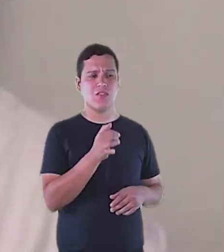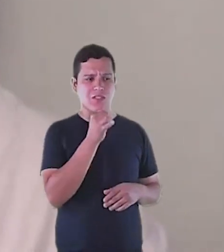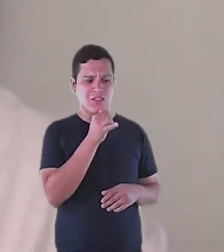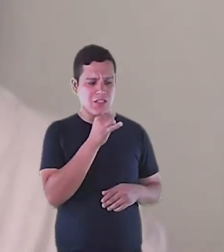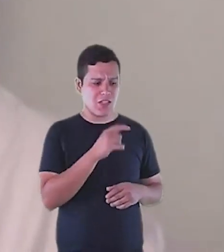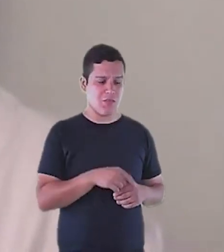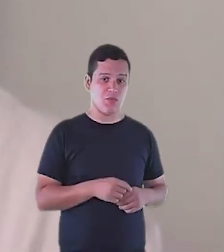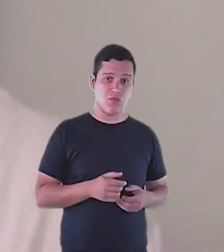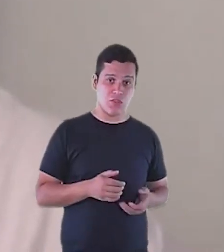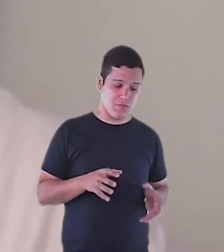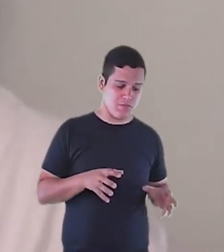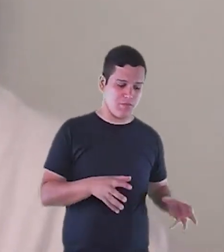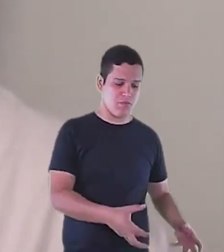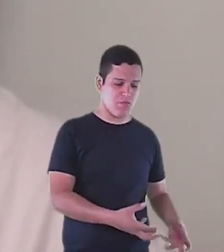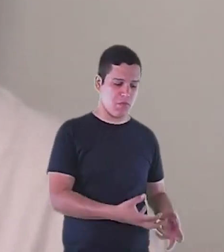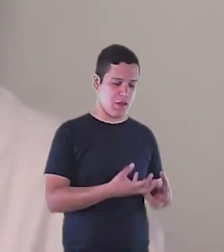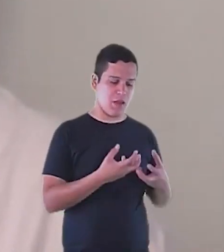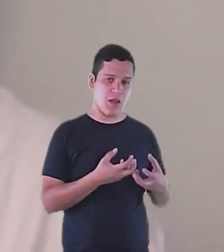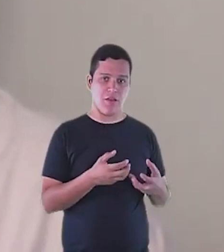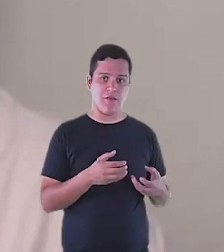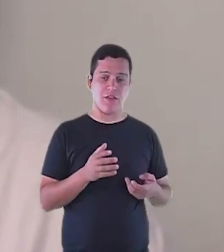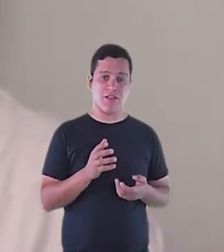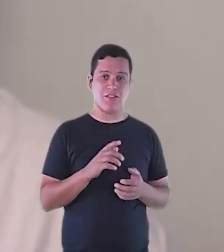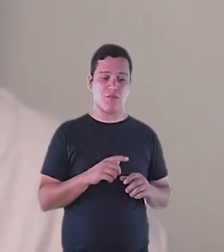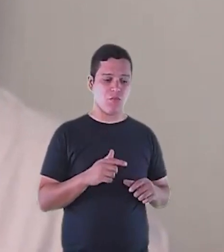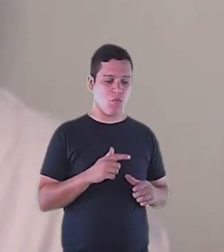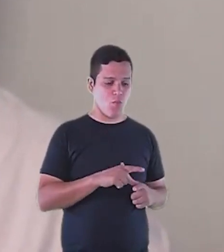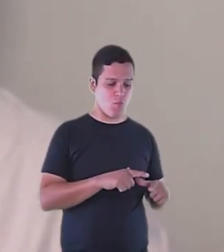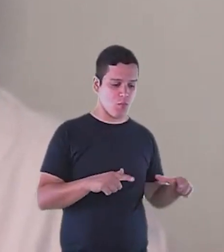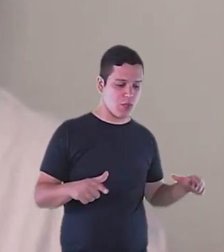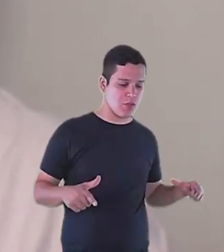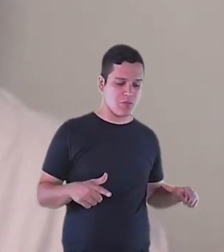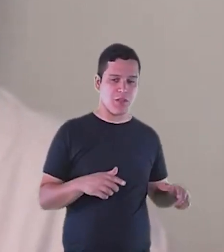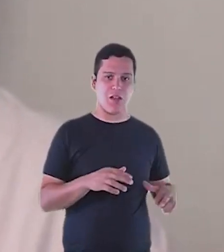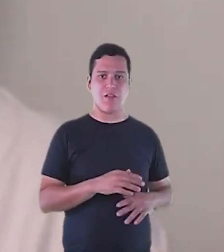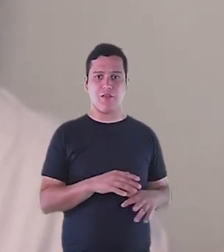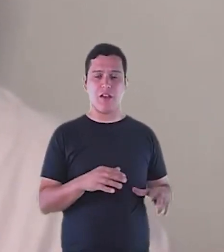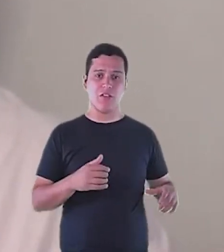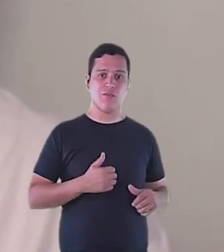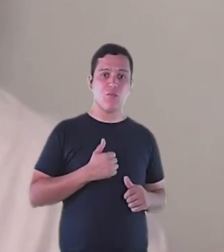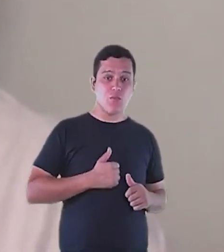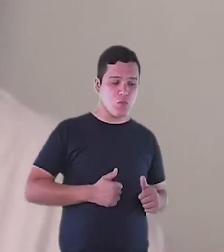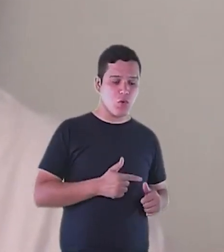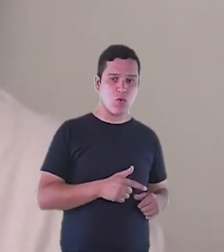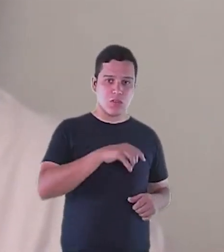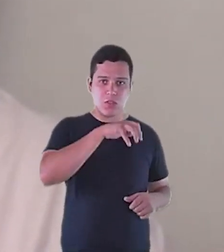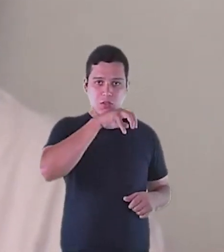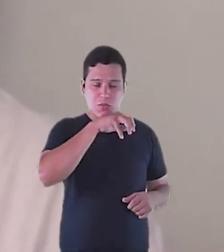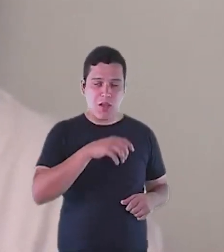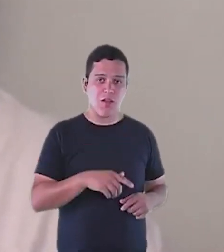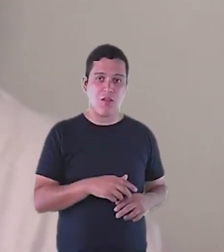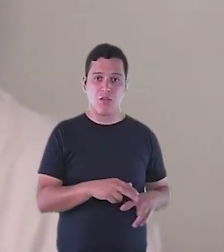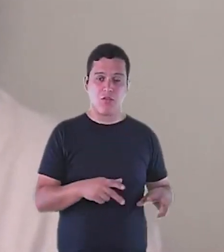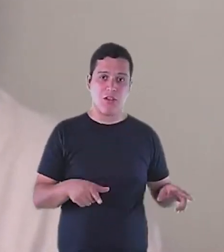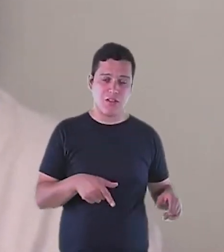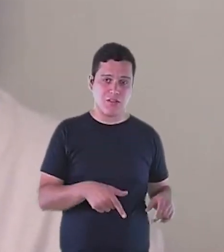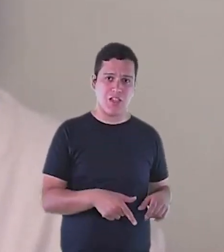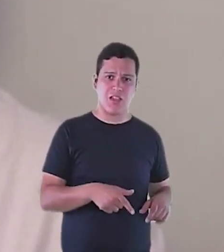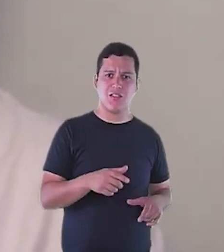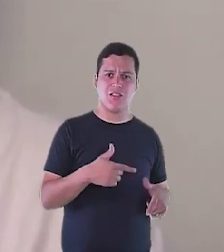os chamados tigres, né, que levavam os dejetos de esgoto para as praias e rios, que era um